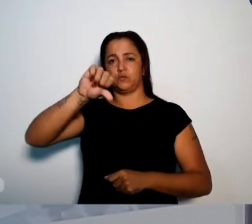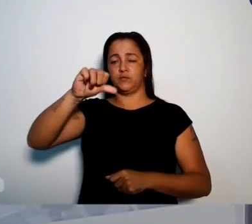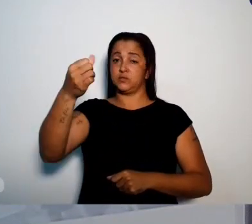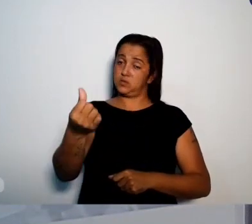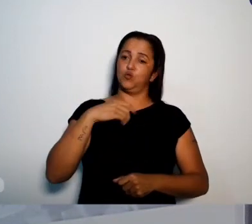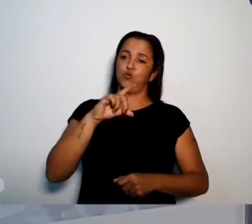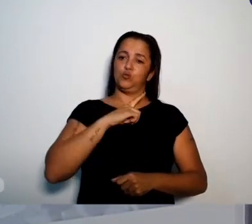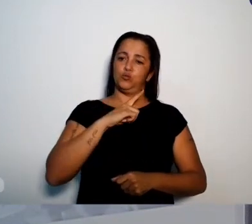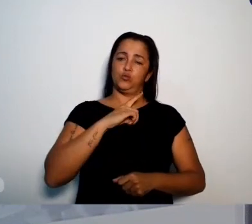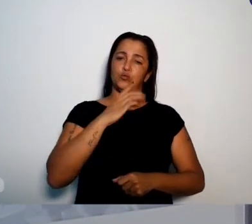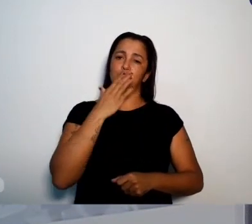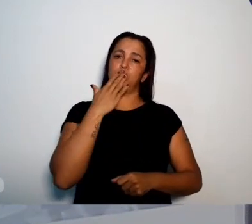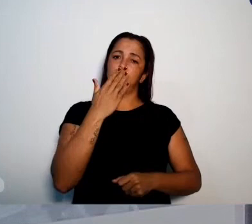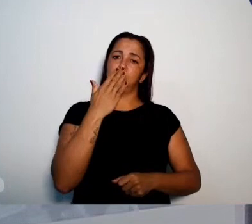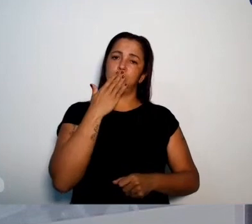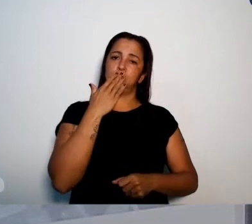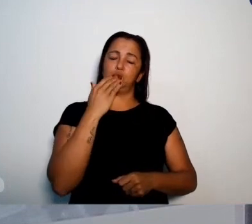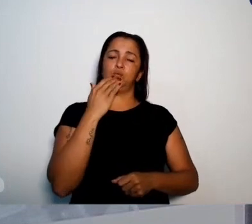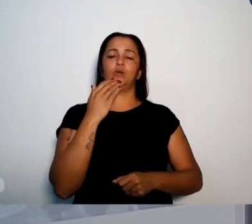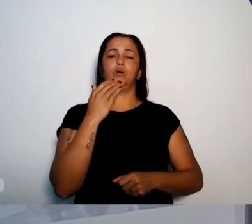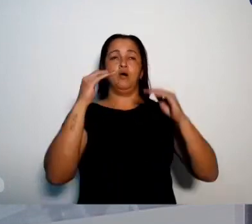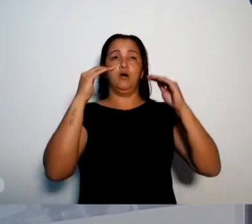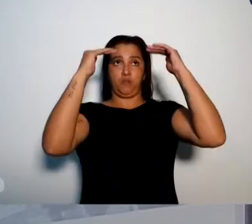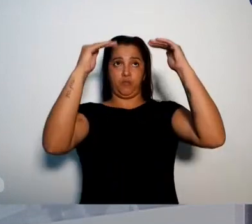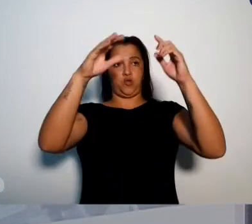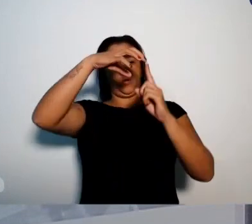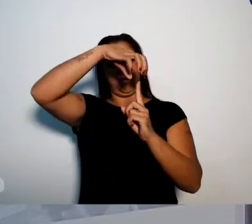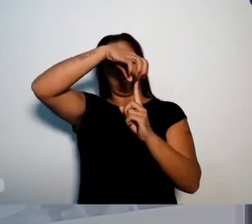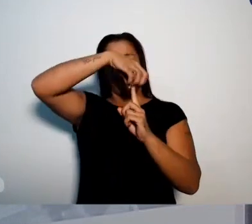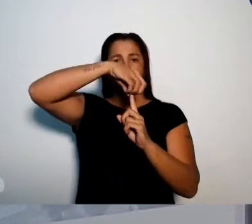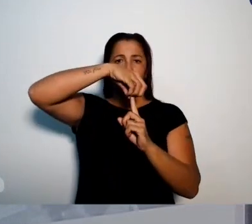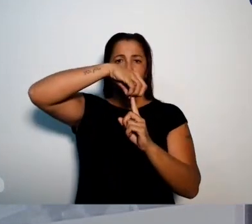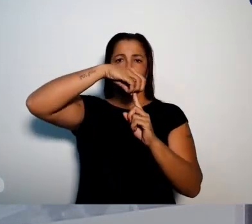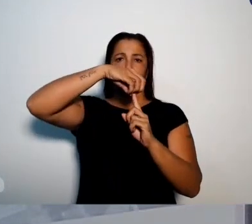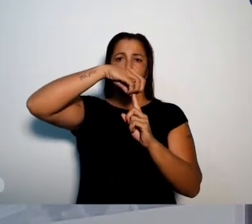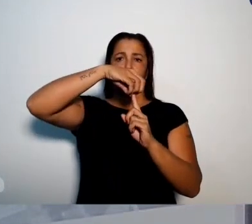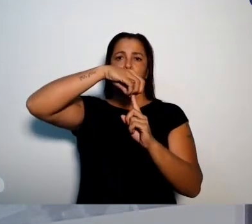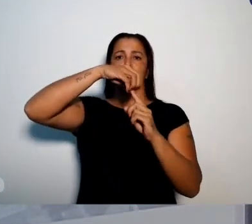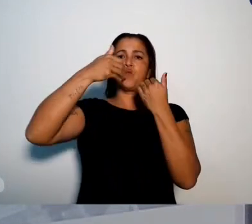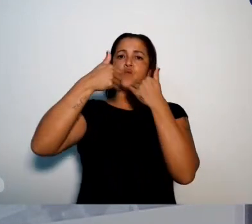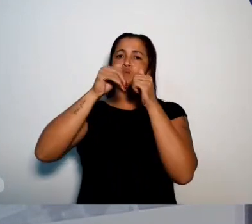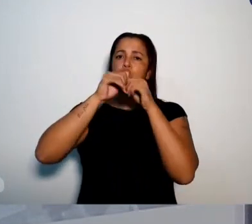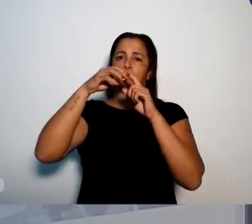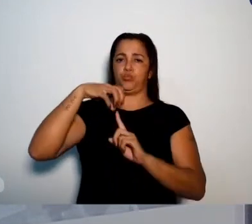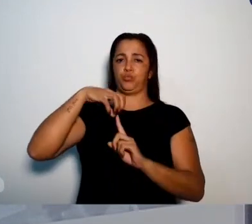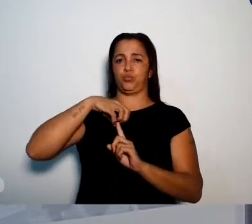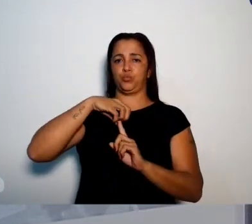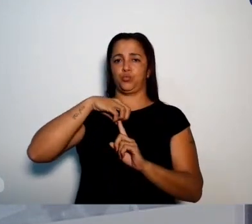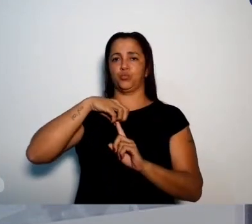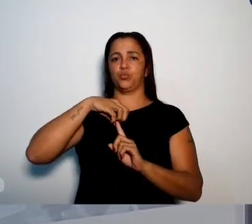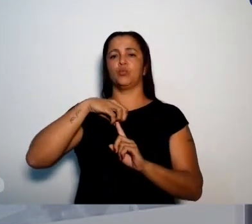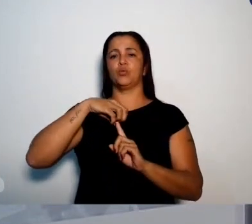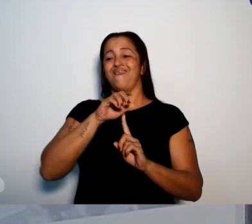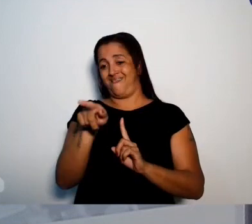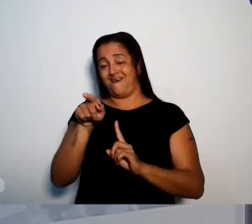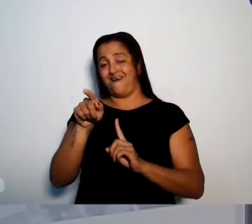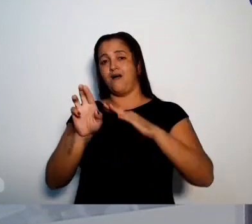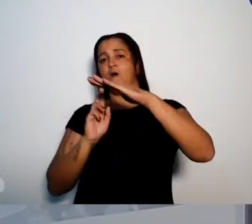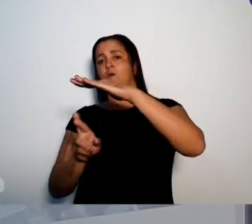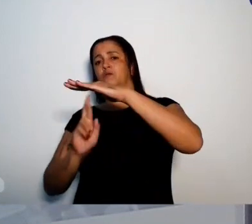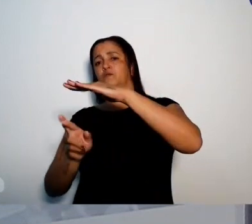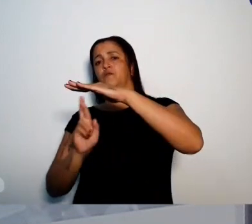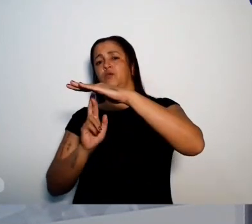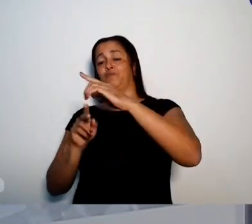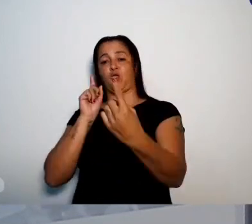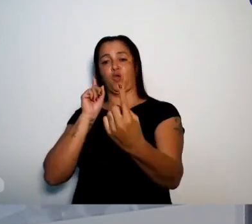cobertura dos pontos de ônibus ali na rodovia Marechal